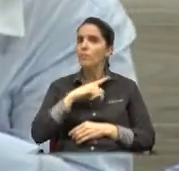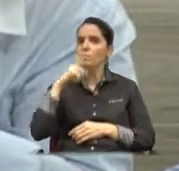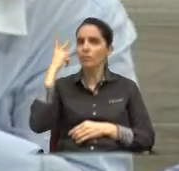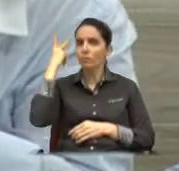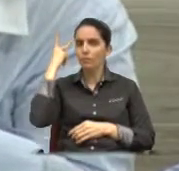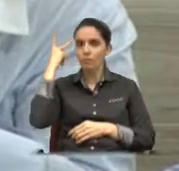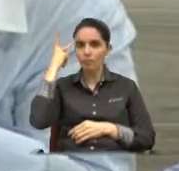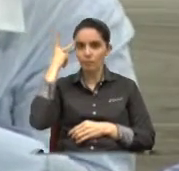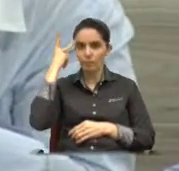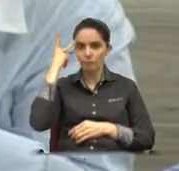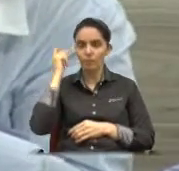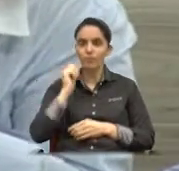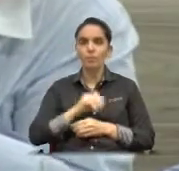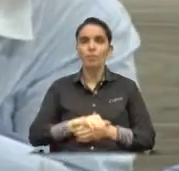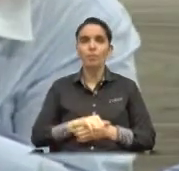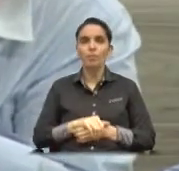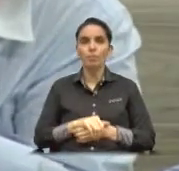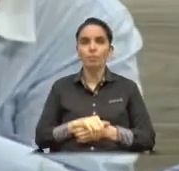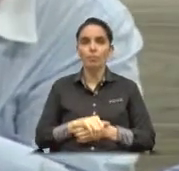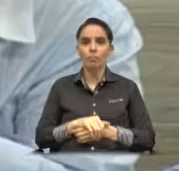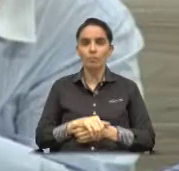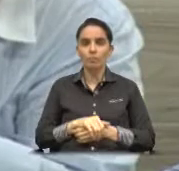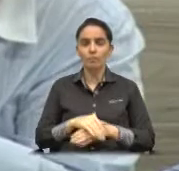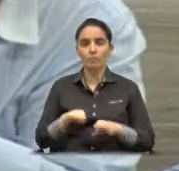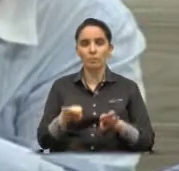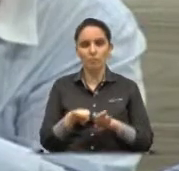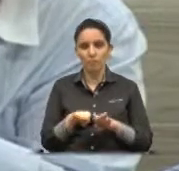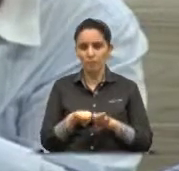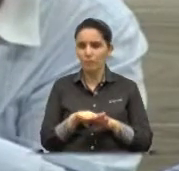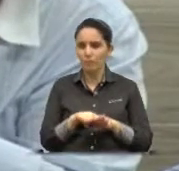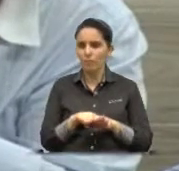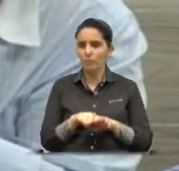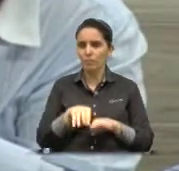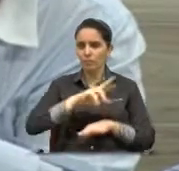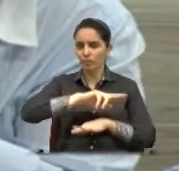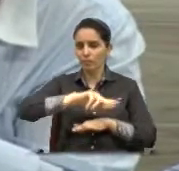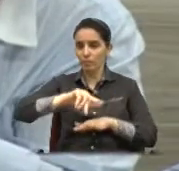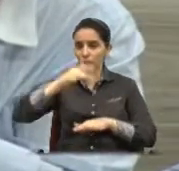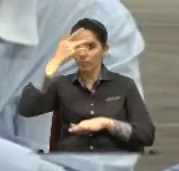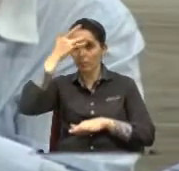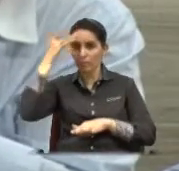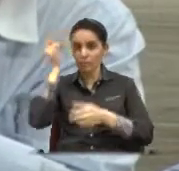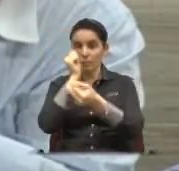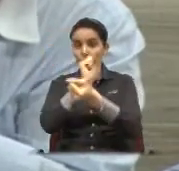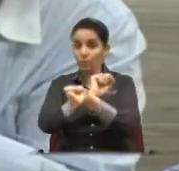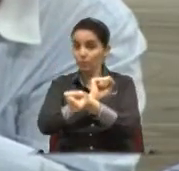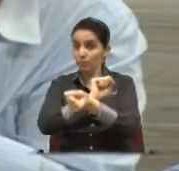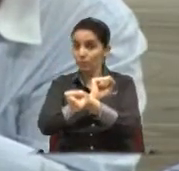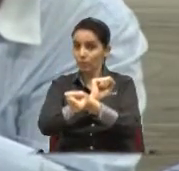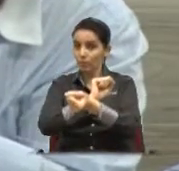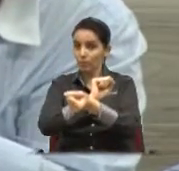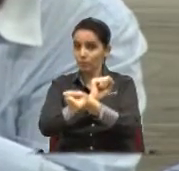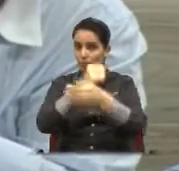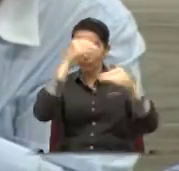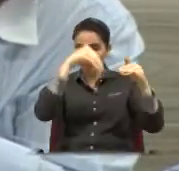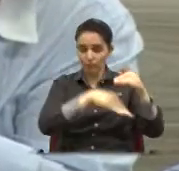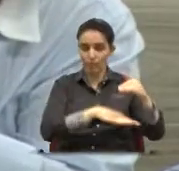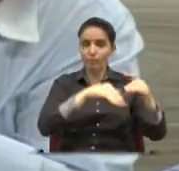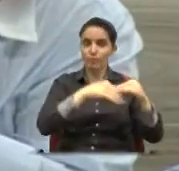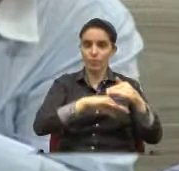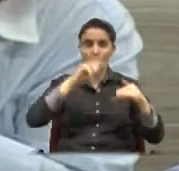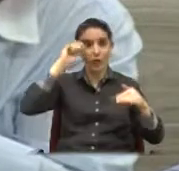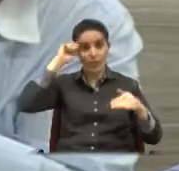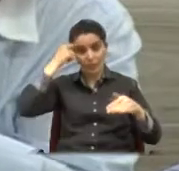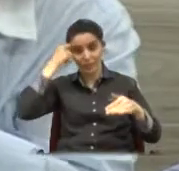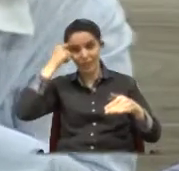cidade, mas onde também enterrou muitos escravos na construção dessa igreja, né? Muitos corpos, muitos negros